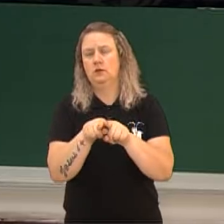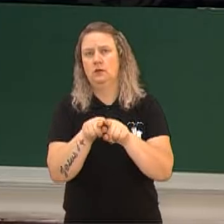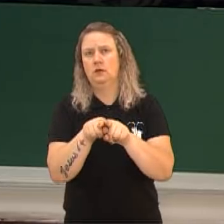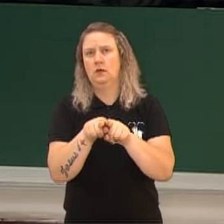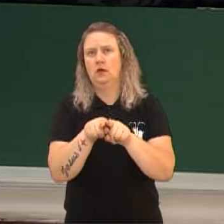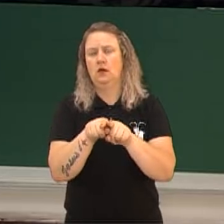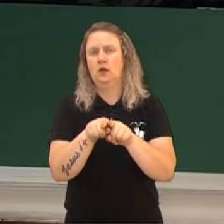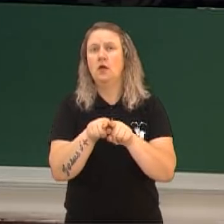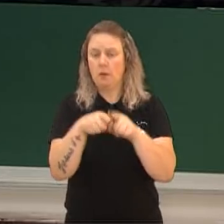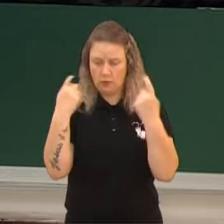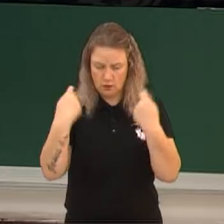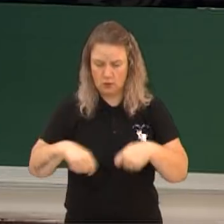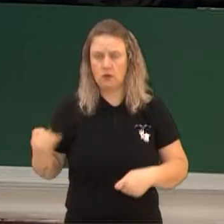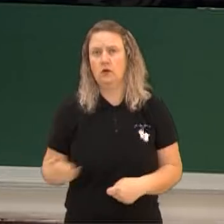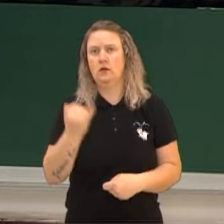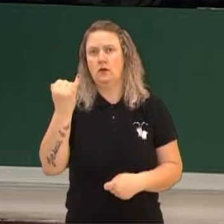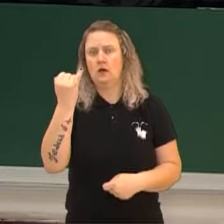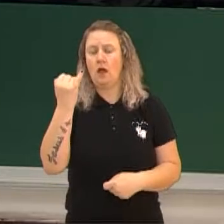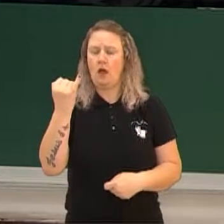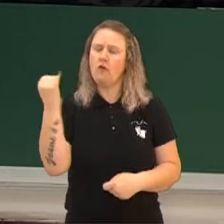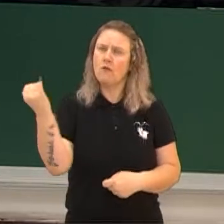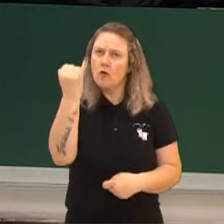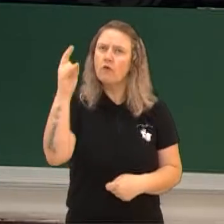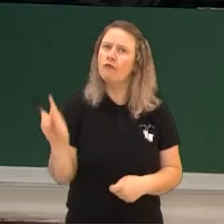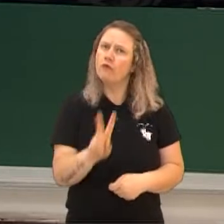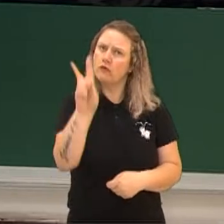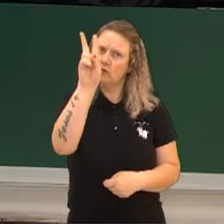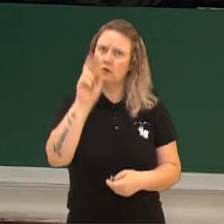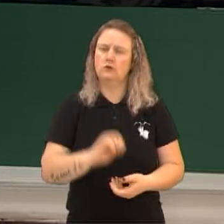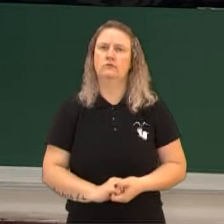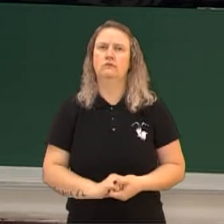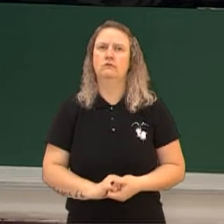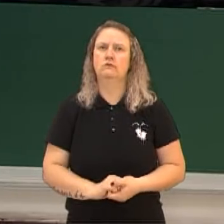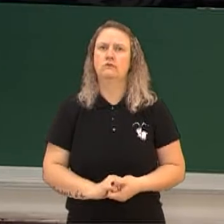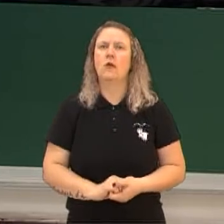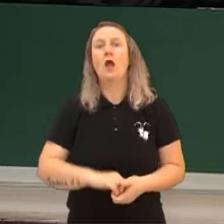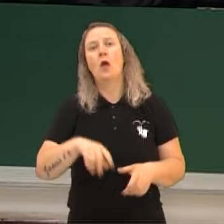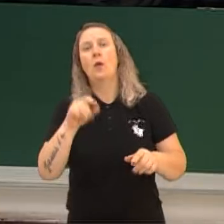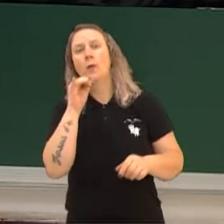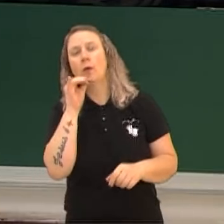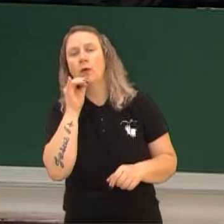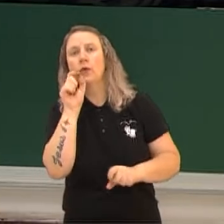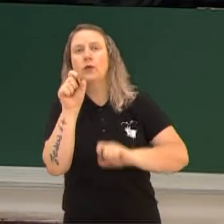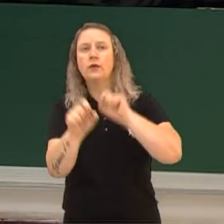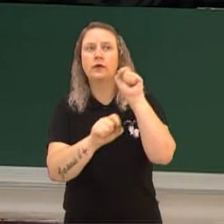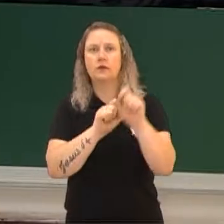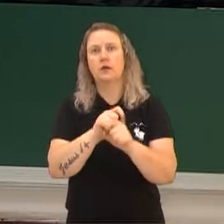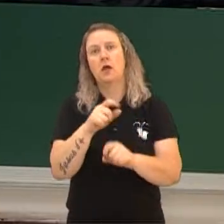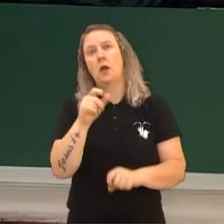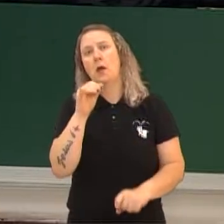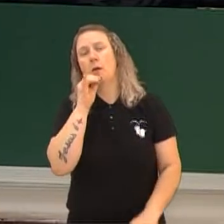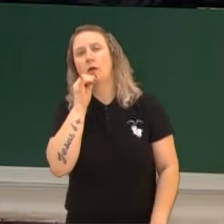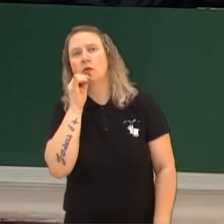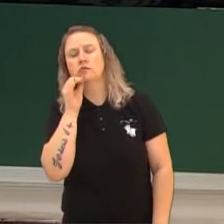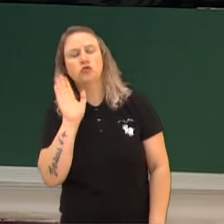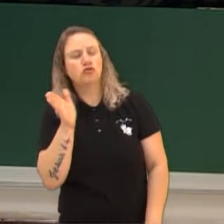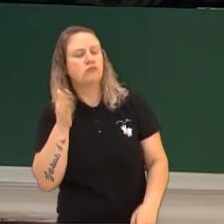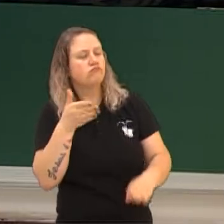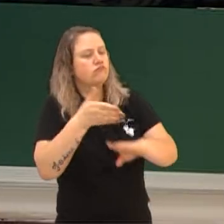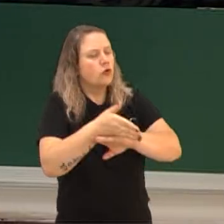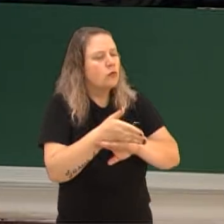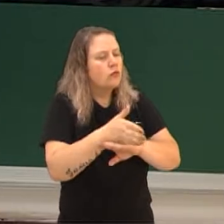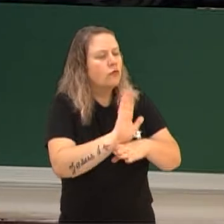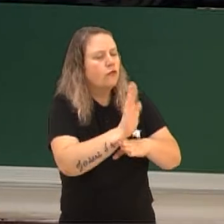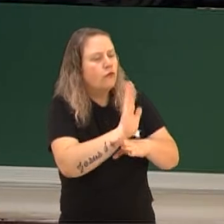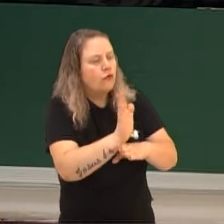causa que é vendido algo como muito bom. Né? Eu mesmo já fui assistir filme que não era